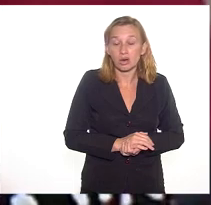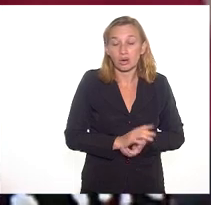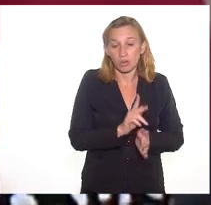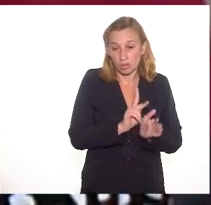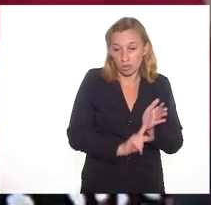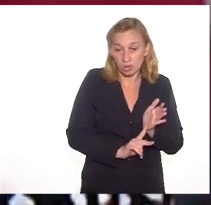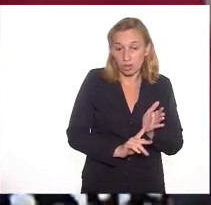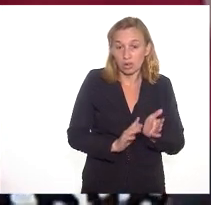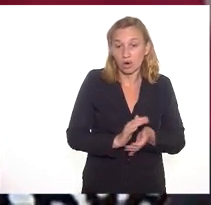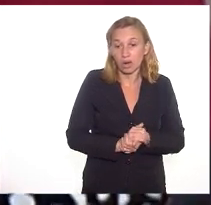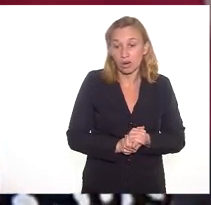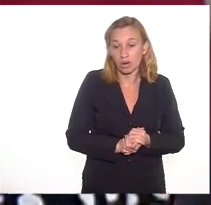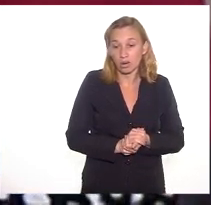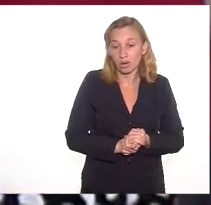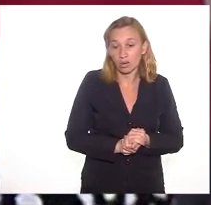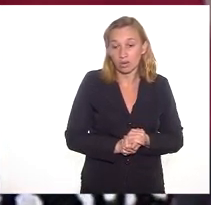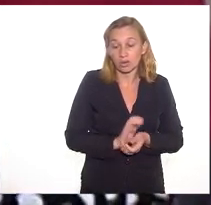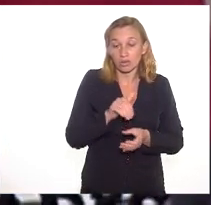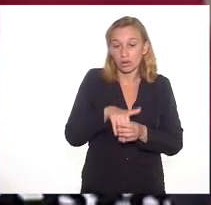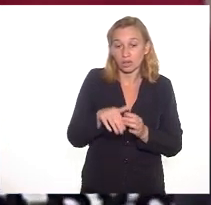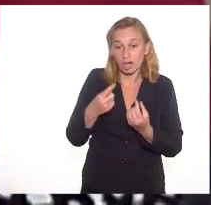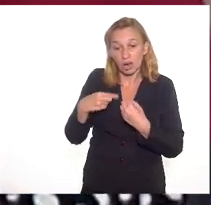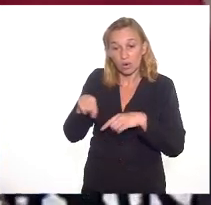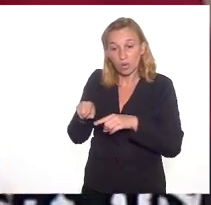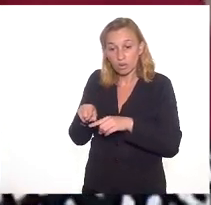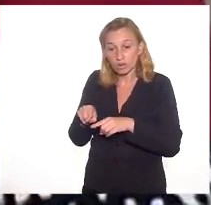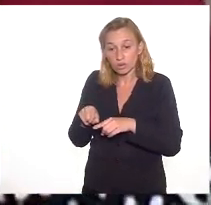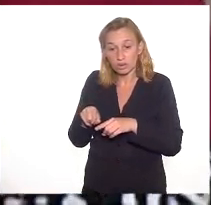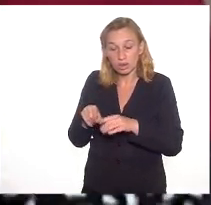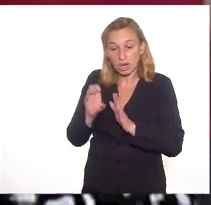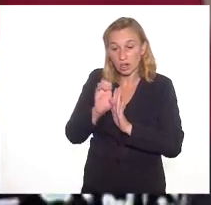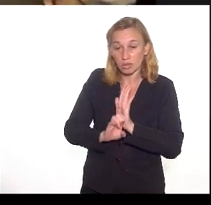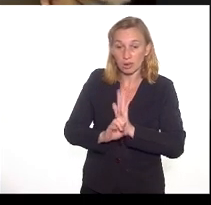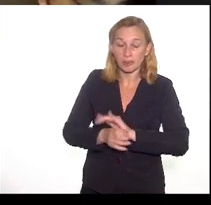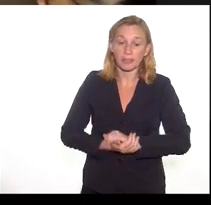ao dar o parecer, votar contra a aplicação da emenda.